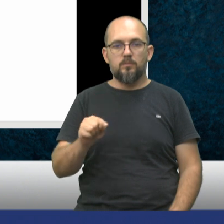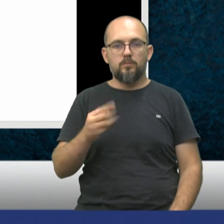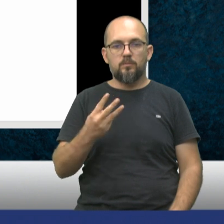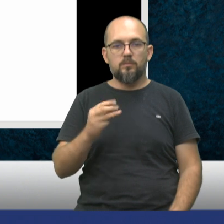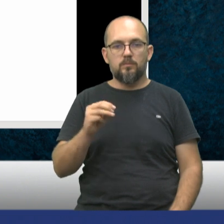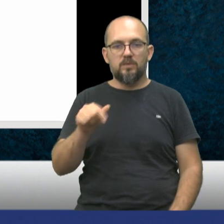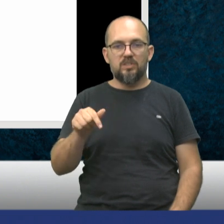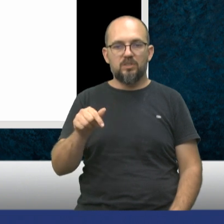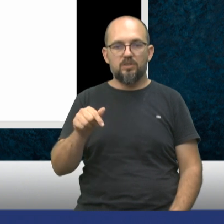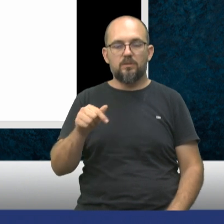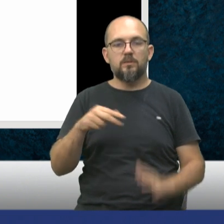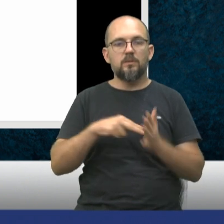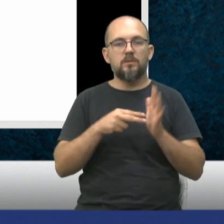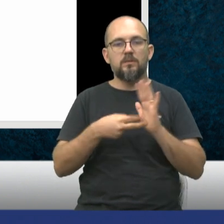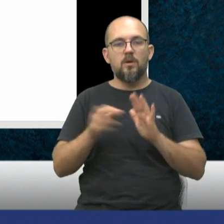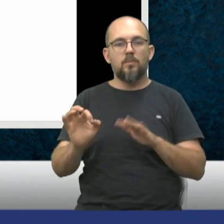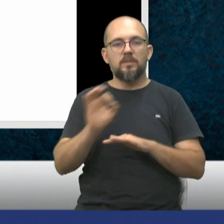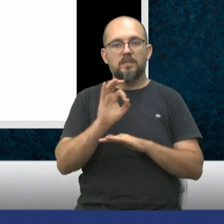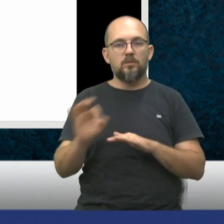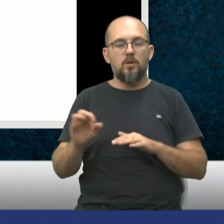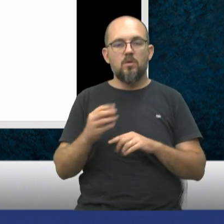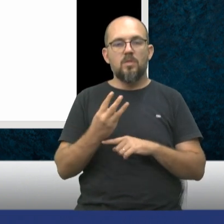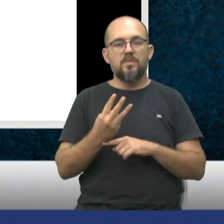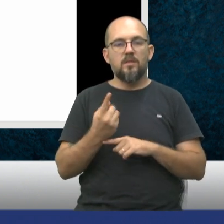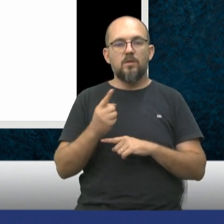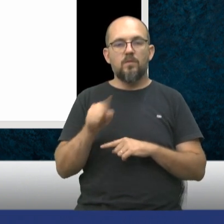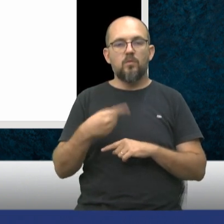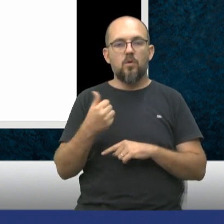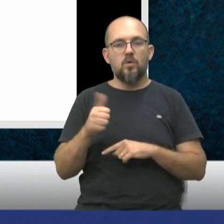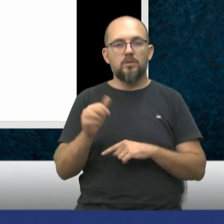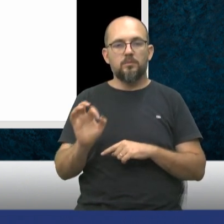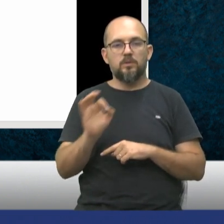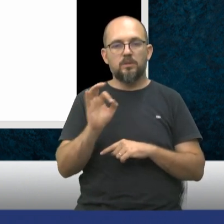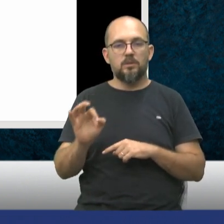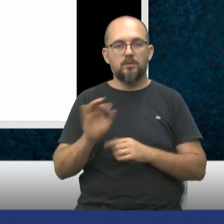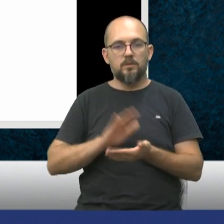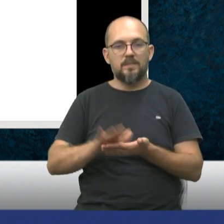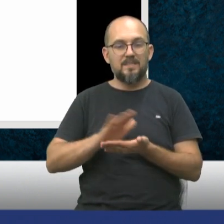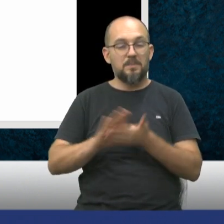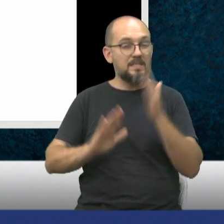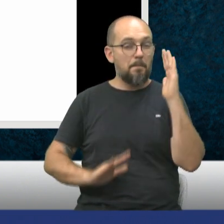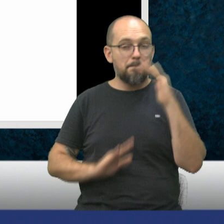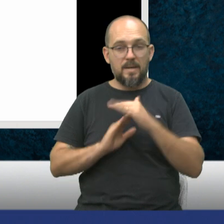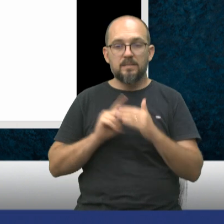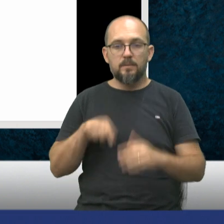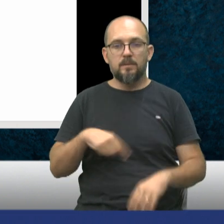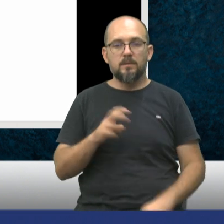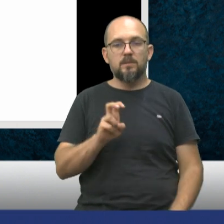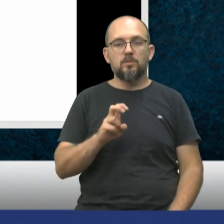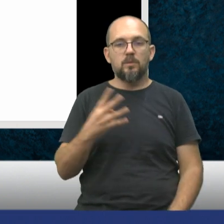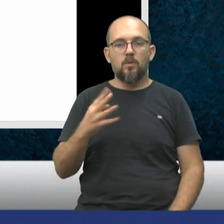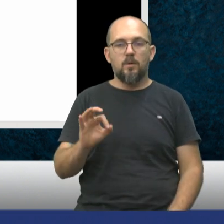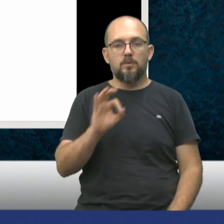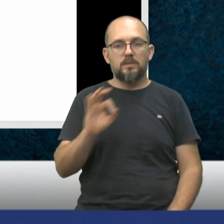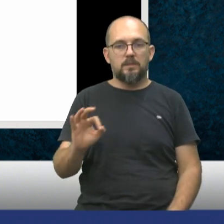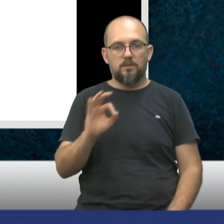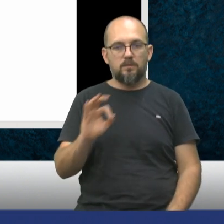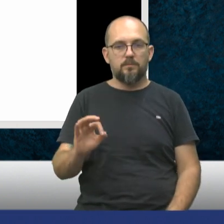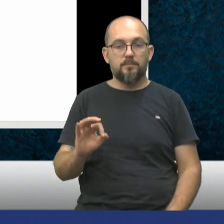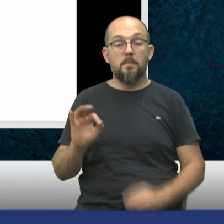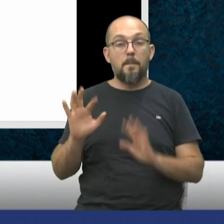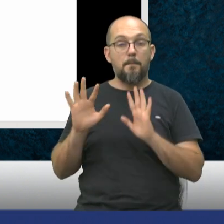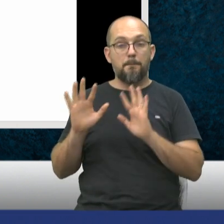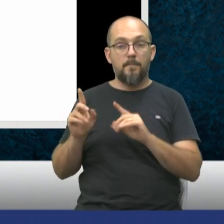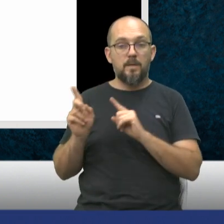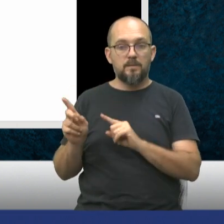215.843.307, representa um percentual de 31,11%. A despesa máxima é de 54%, só que